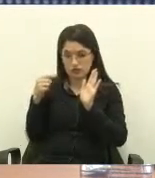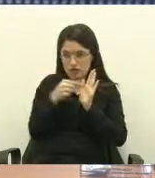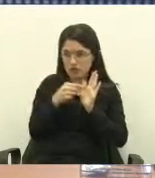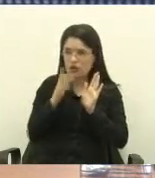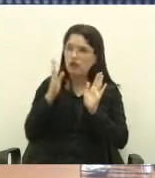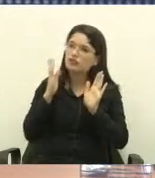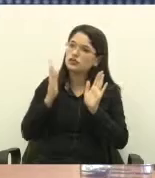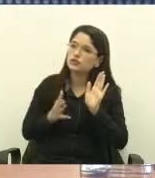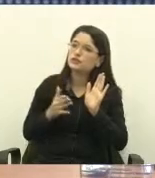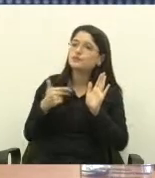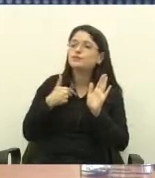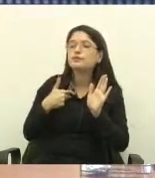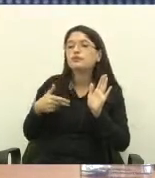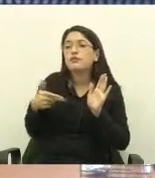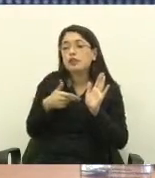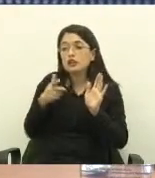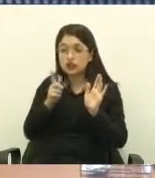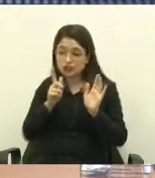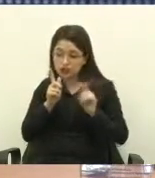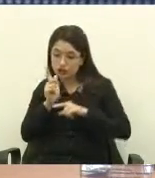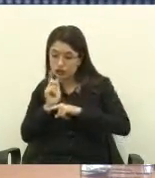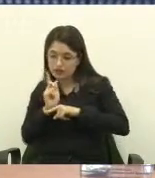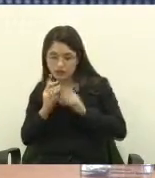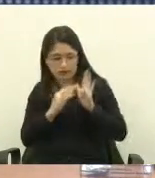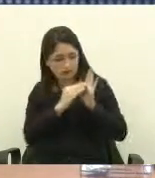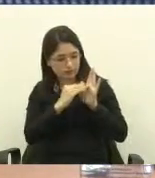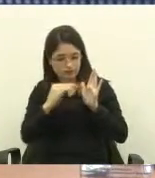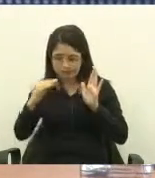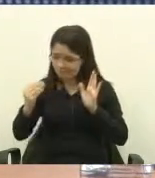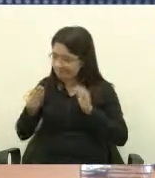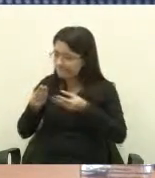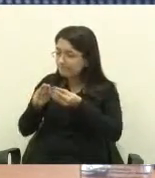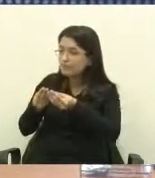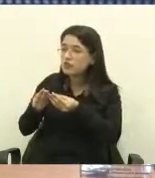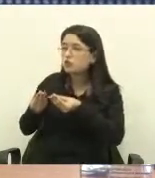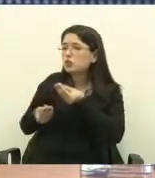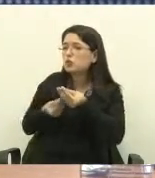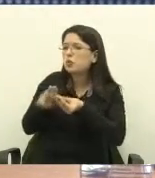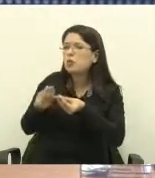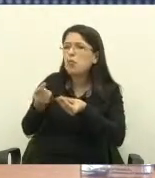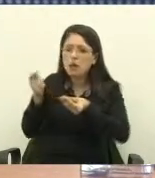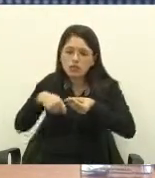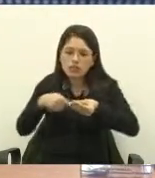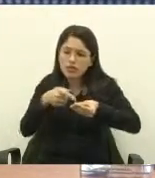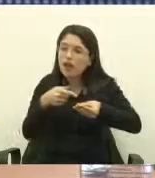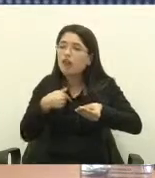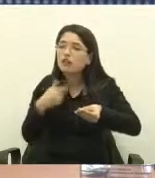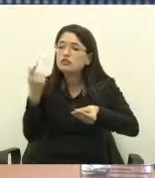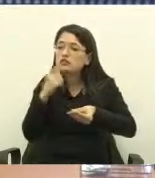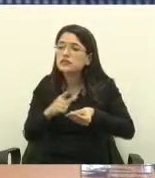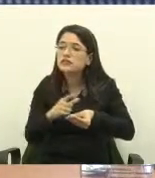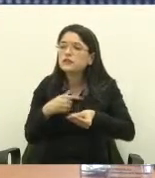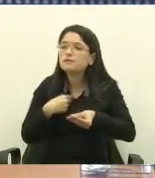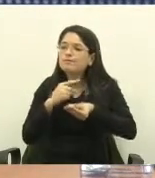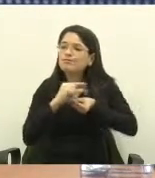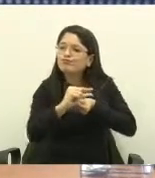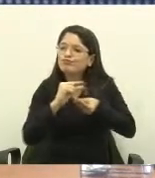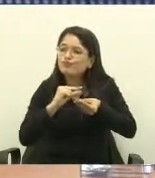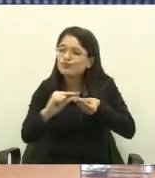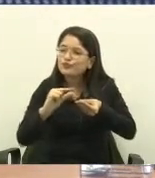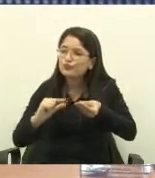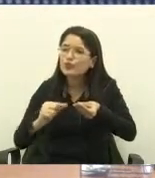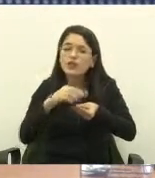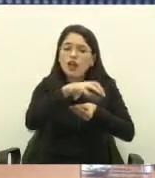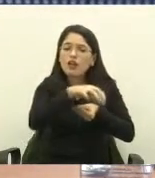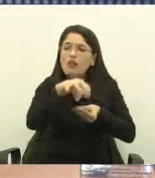que nós fizemos em termos de gestão era esse valor. Então, o que, que eu posso compreender, contemplar e atender? Para que eu tenha